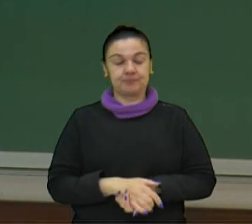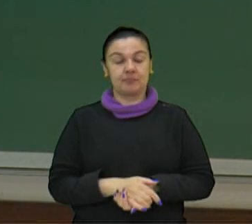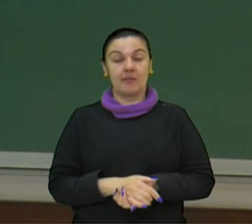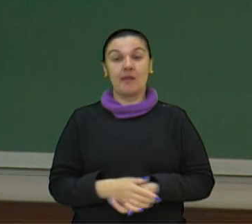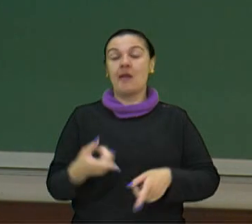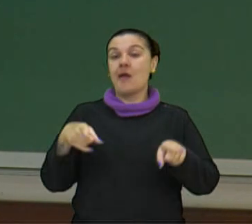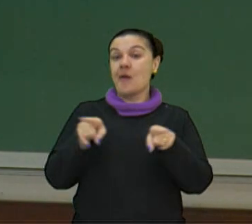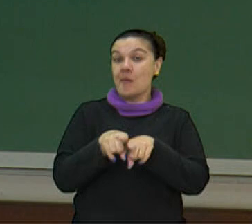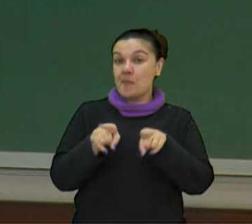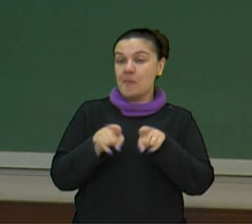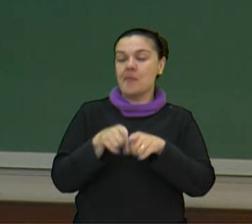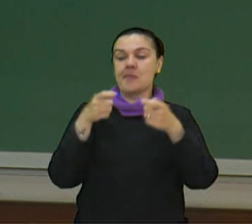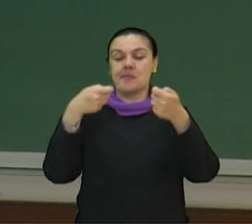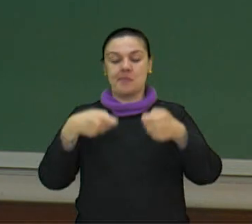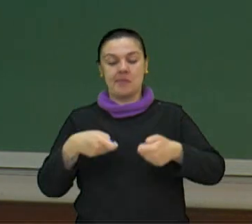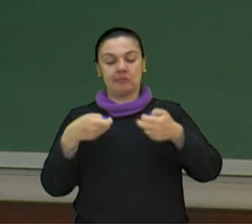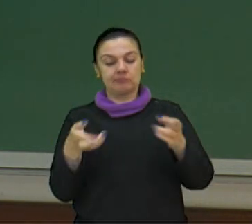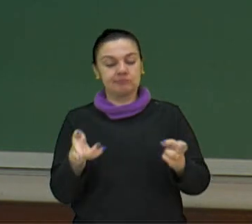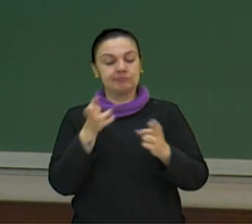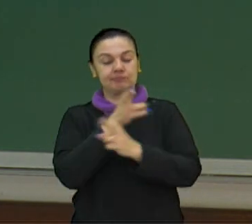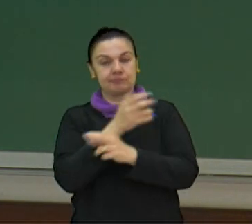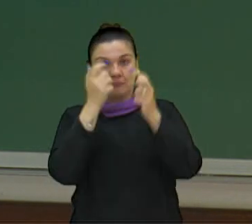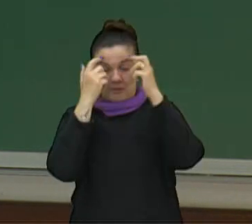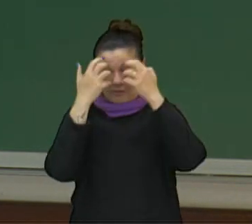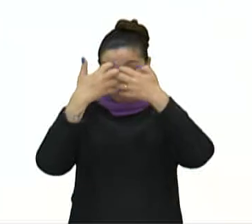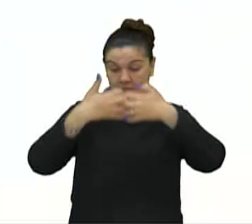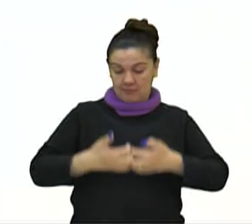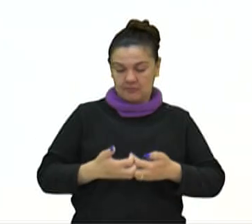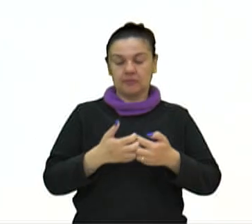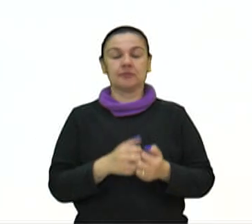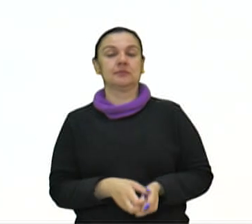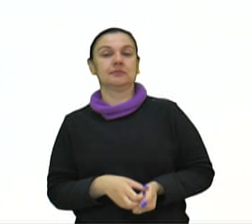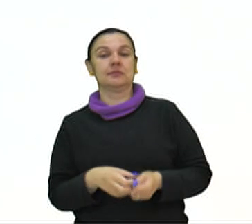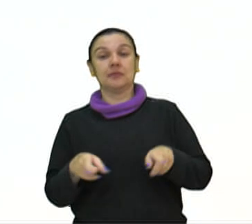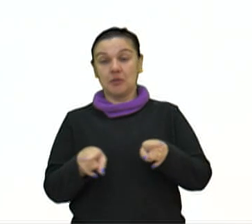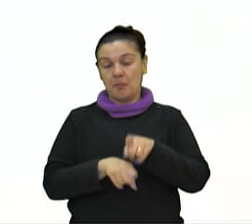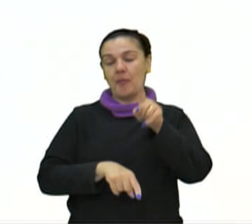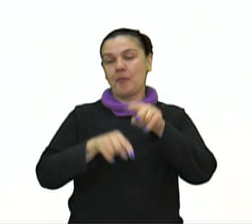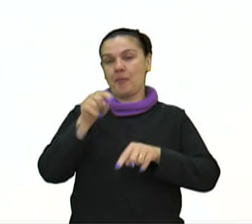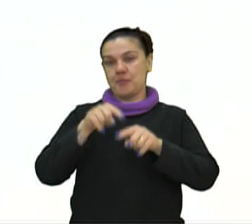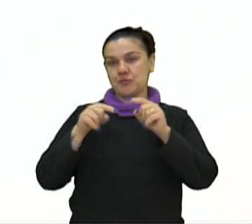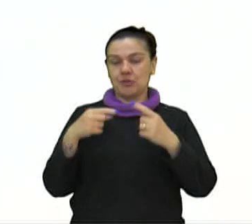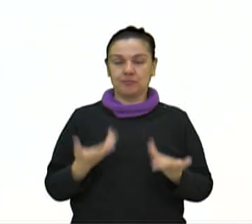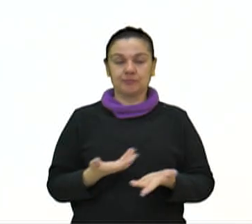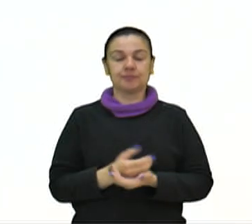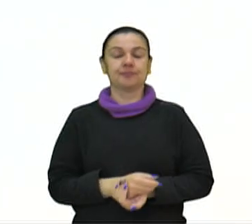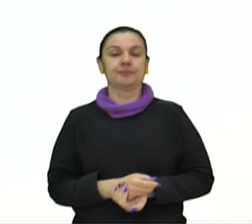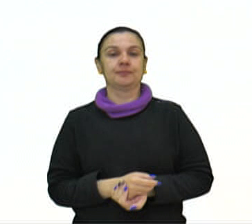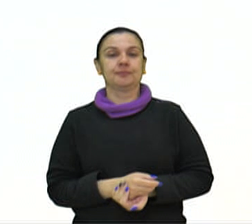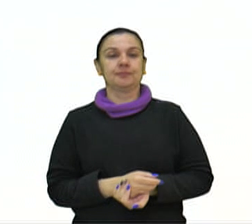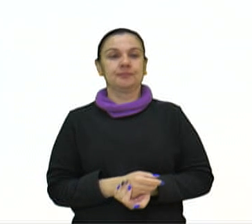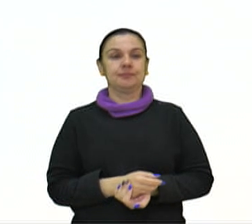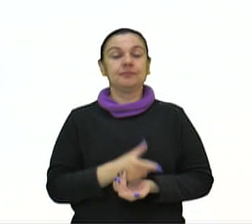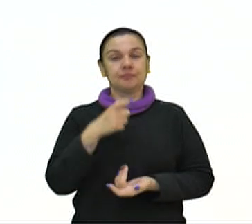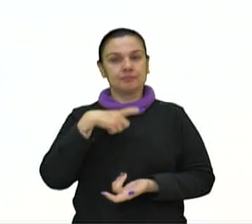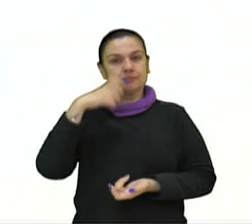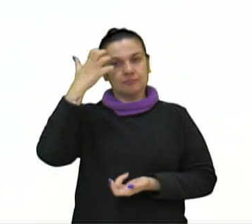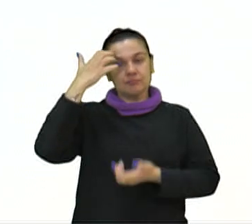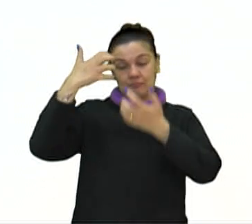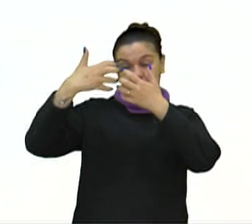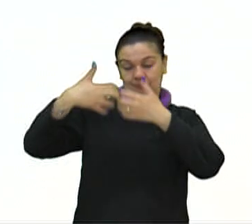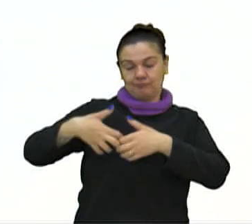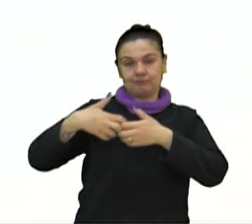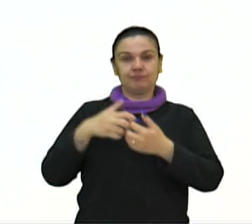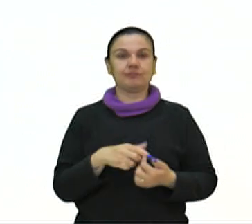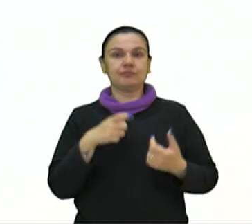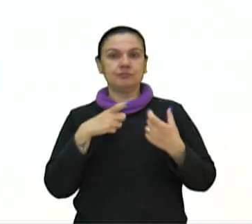mesma necessidade que relaciona os pensamentos concatena os objetos físicos. Então, existe uma racionalidade,